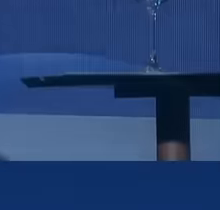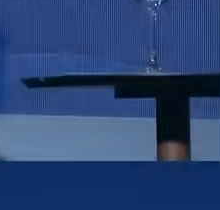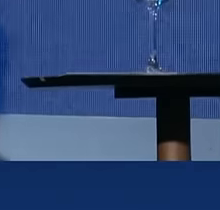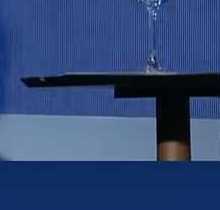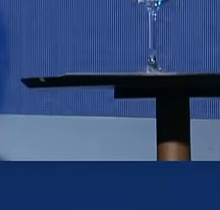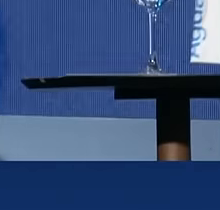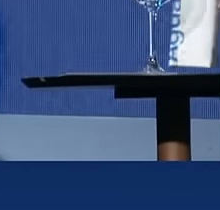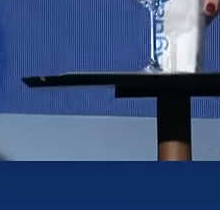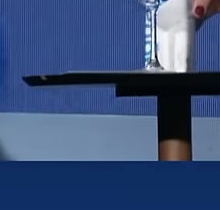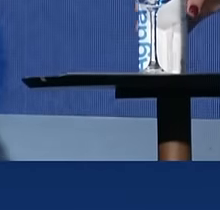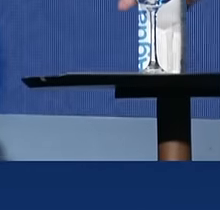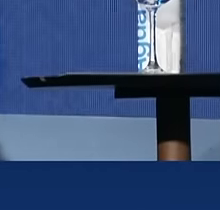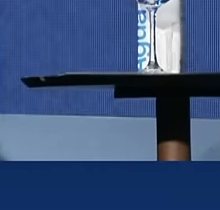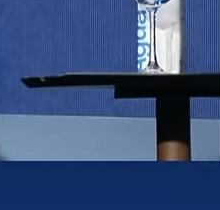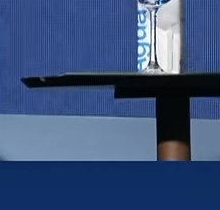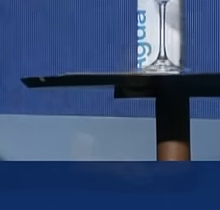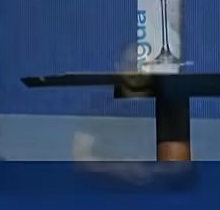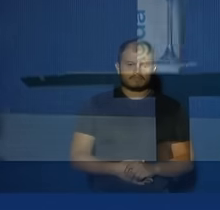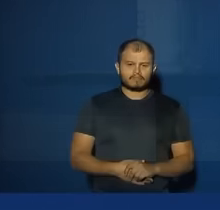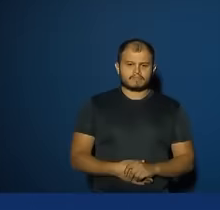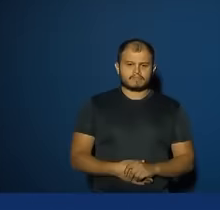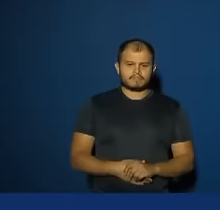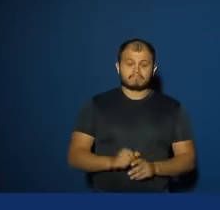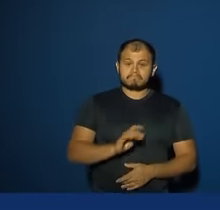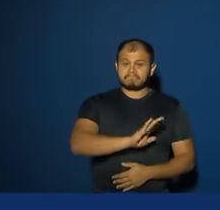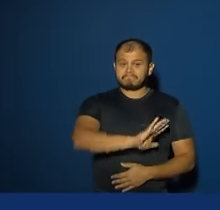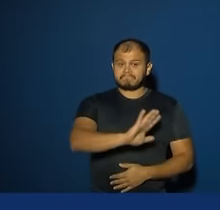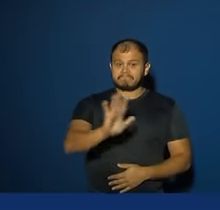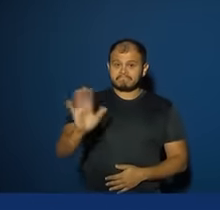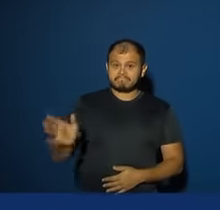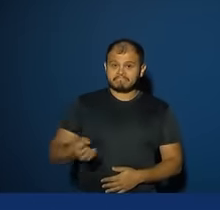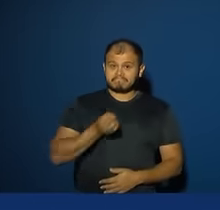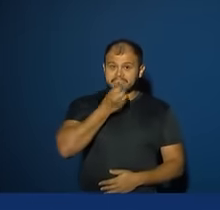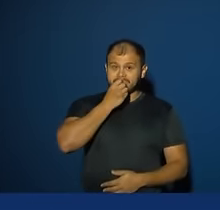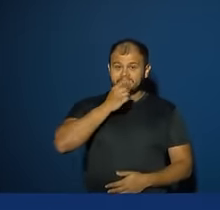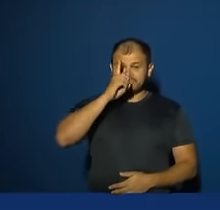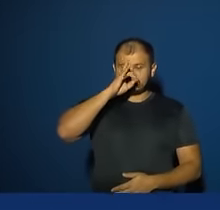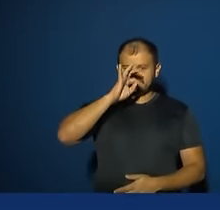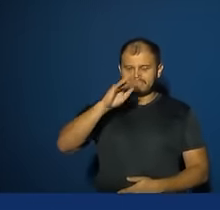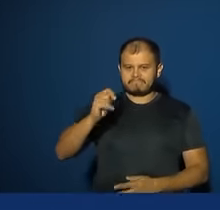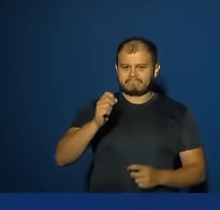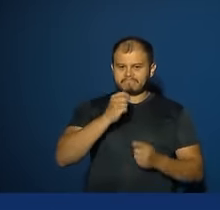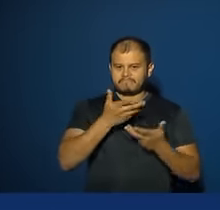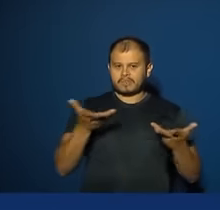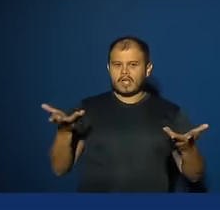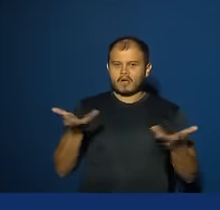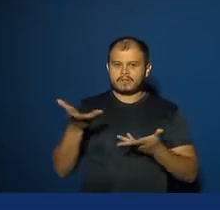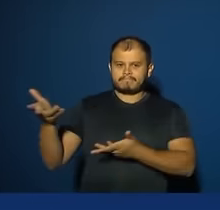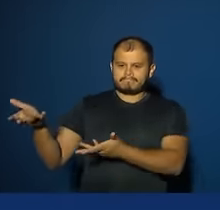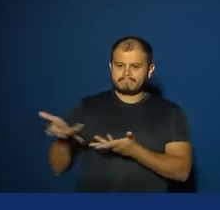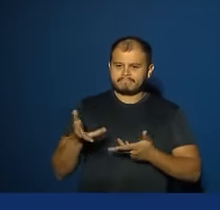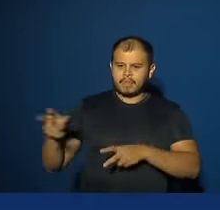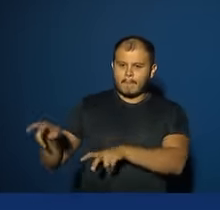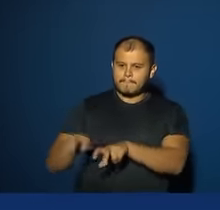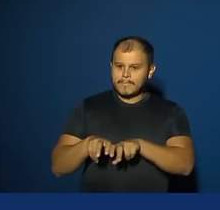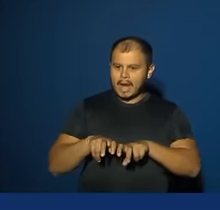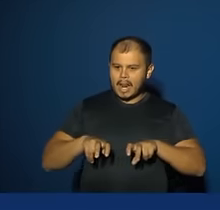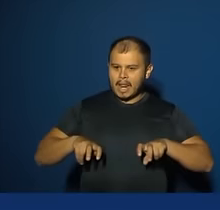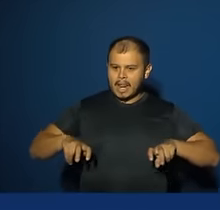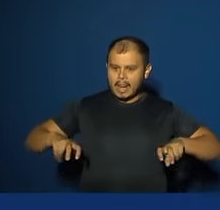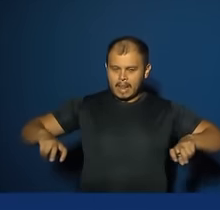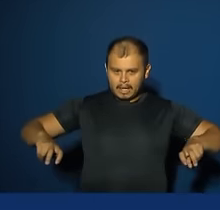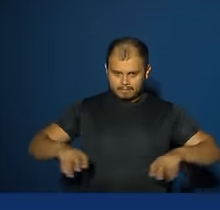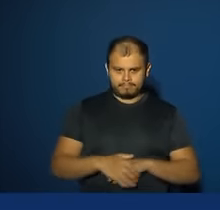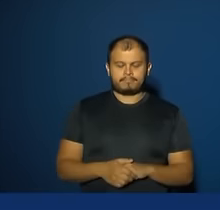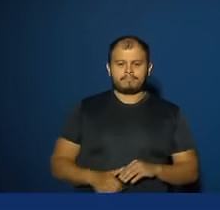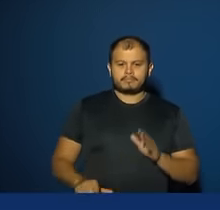Eu gostaria de chamar aqui ao palco meus colegas de, no mercado de ações, que eu conheço todos há muito tempo. Em primeiro